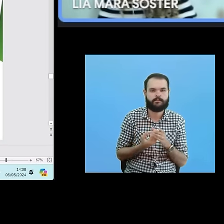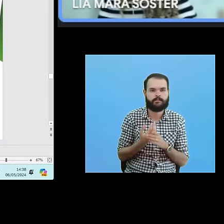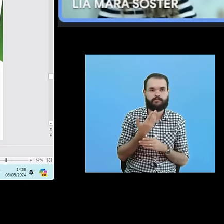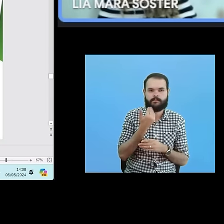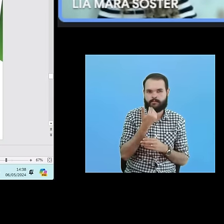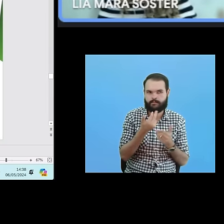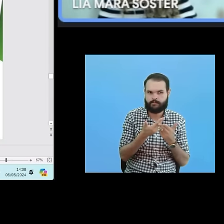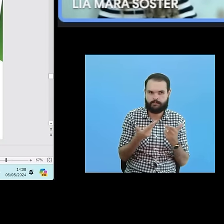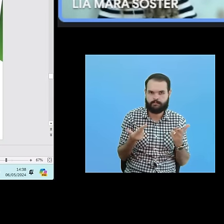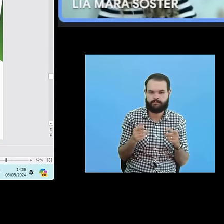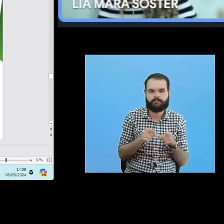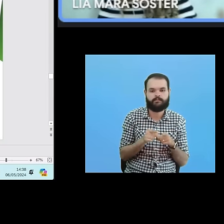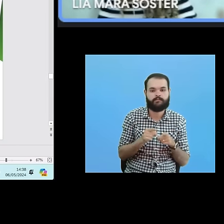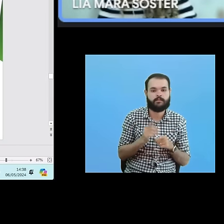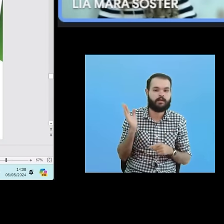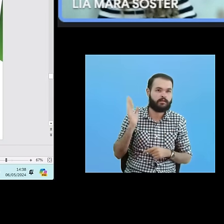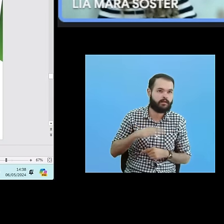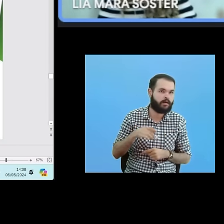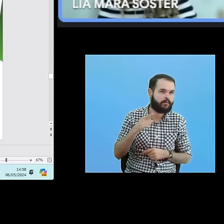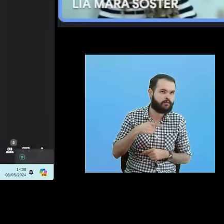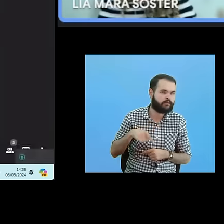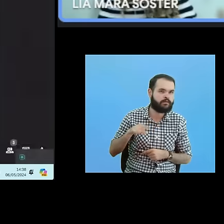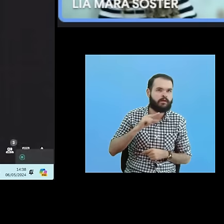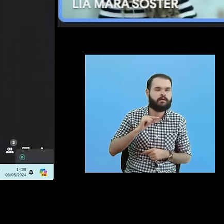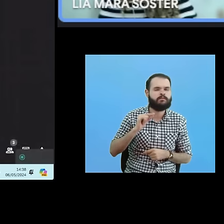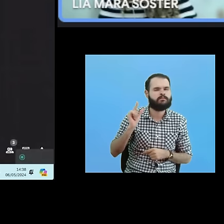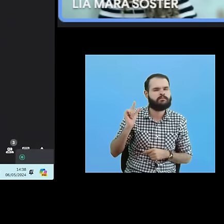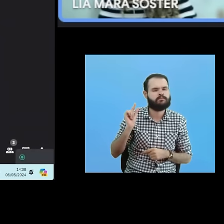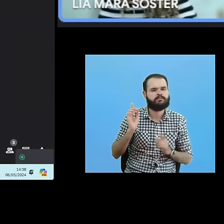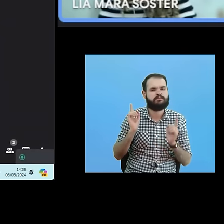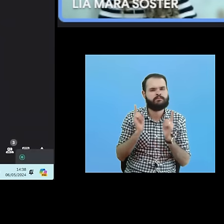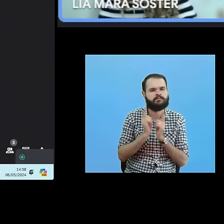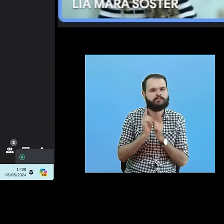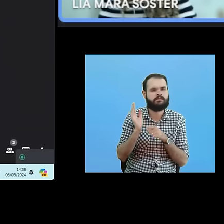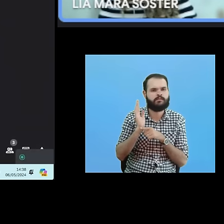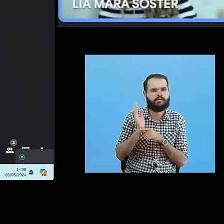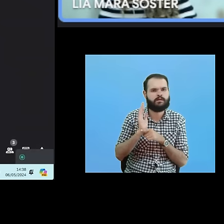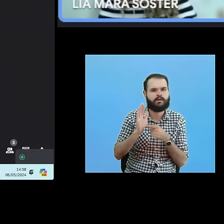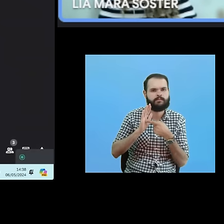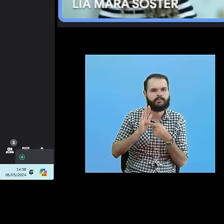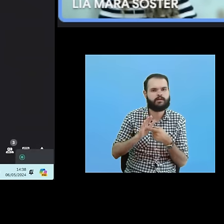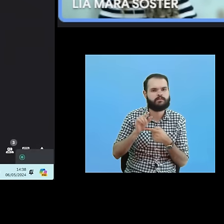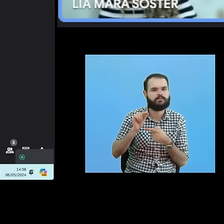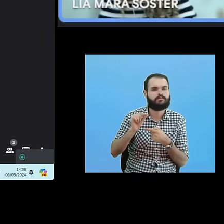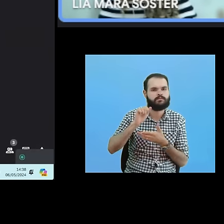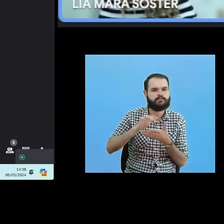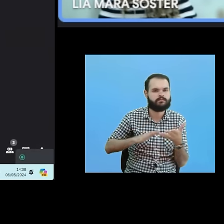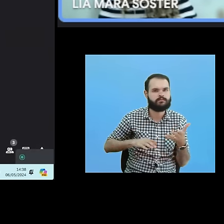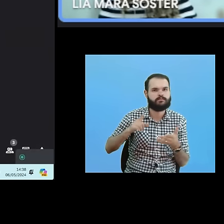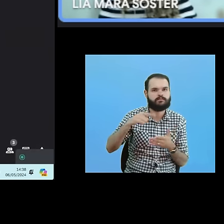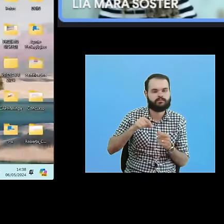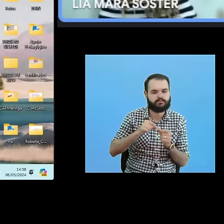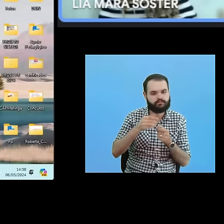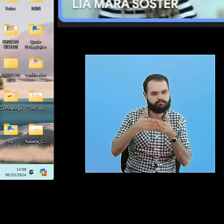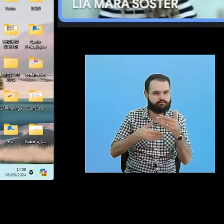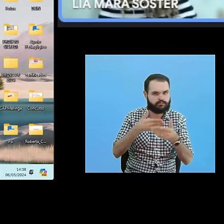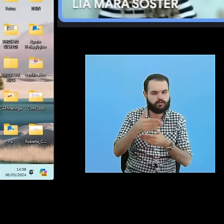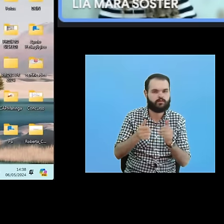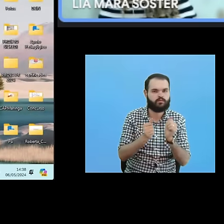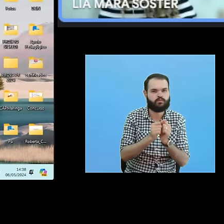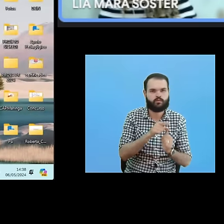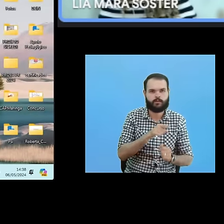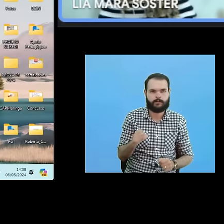Vou trazer também aqui para vocês um pequeno vídeo que ilustra um pouco dessas atividades realizadas com eles.